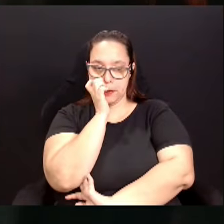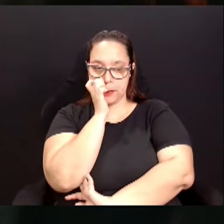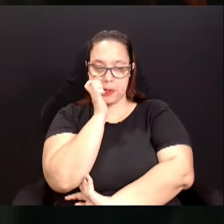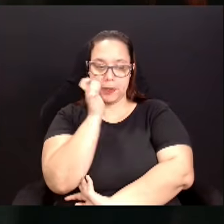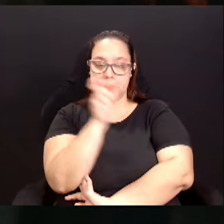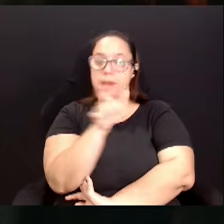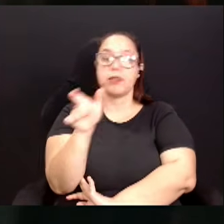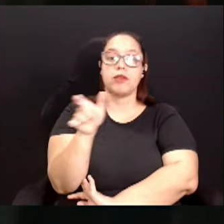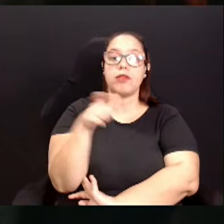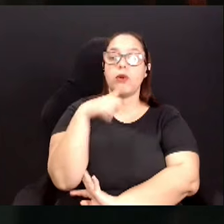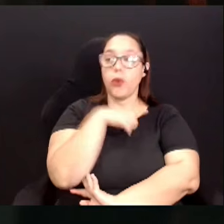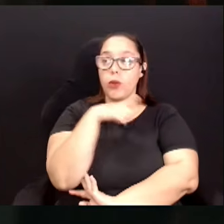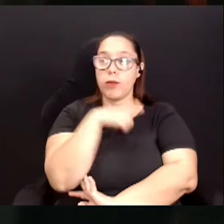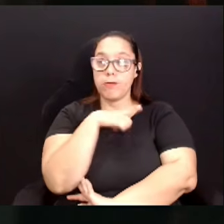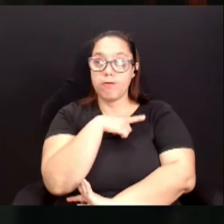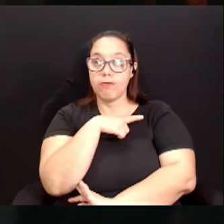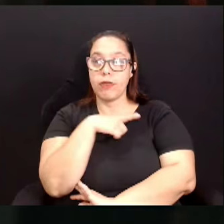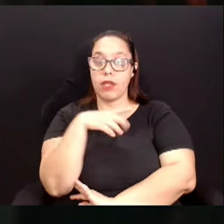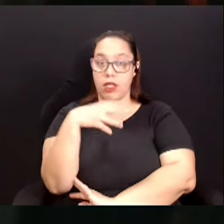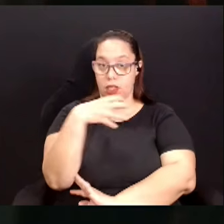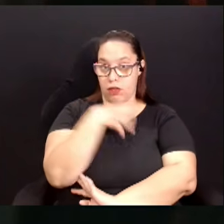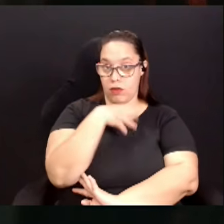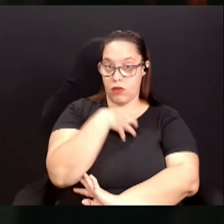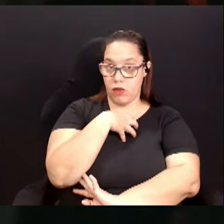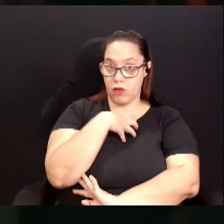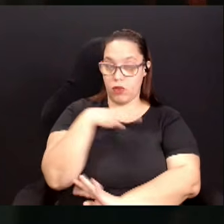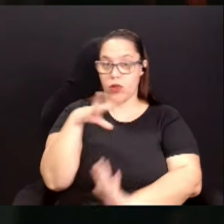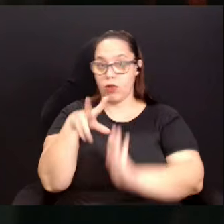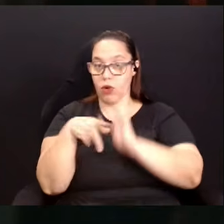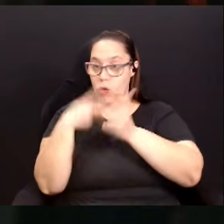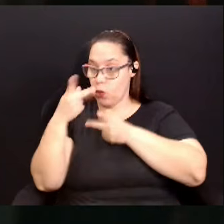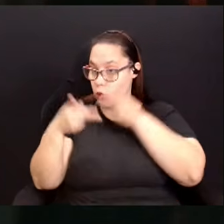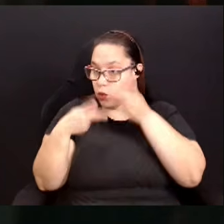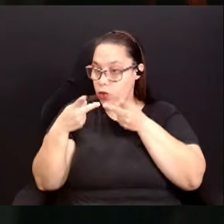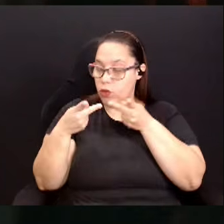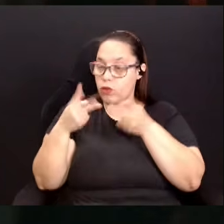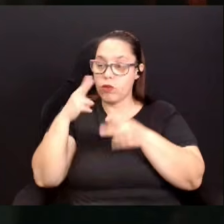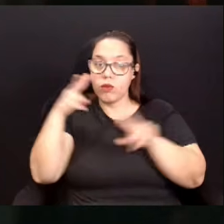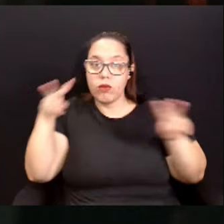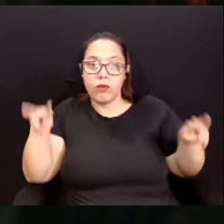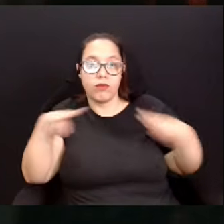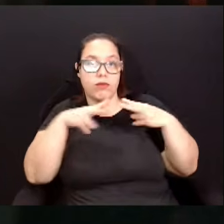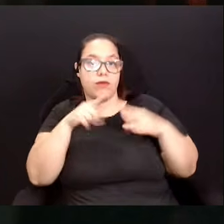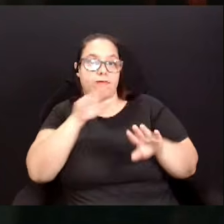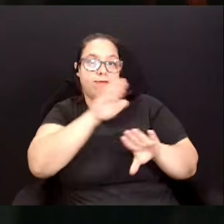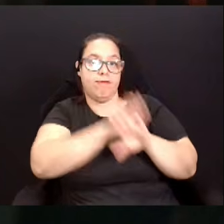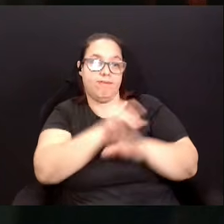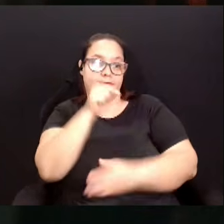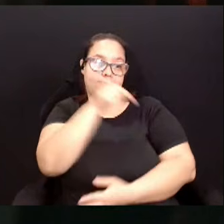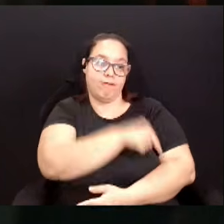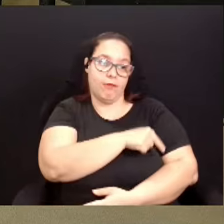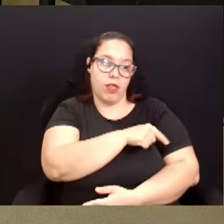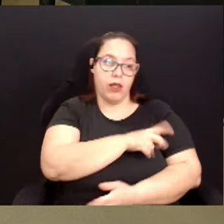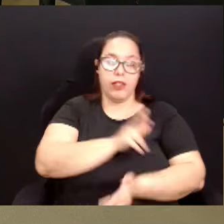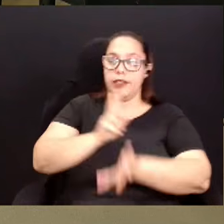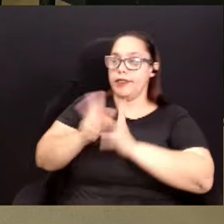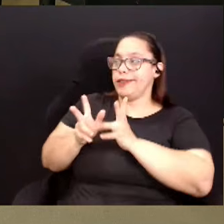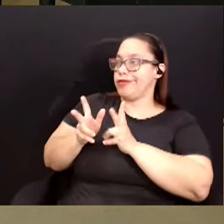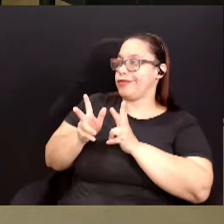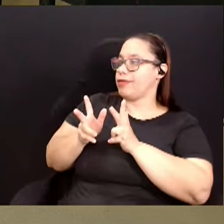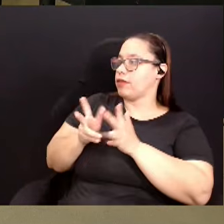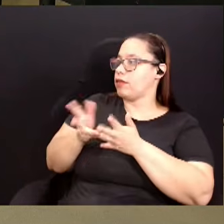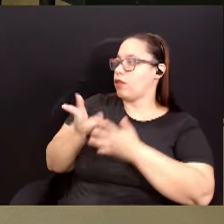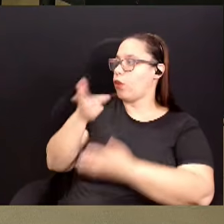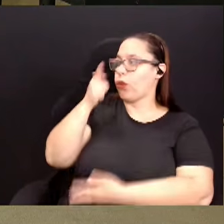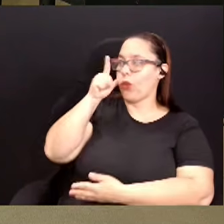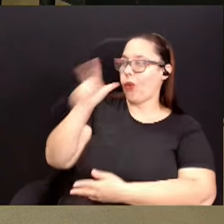essa ação, né, que é o sequestrador de falas. Agora vamos olhar o lado de quem está sendo sequestrado. E Como aí, agir, né?